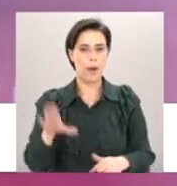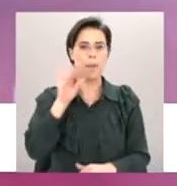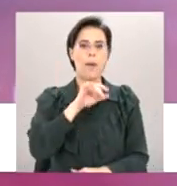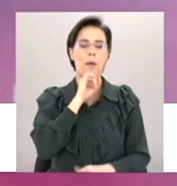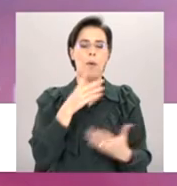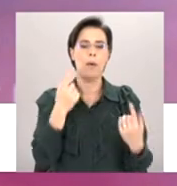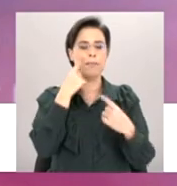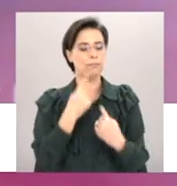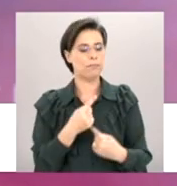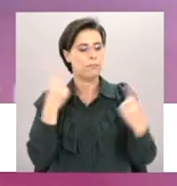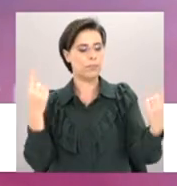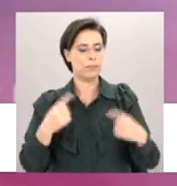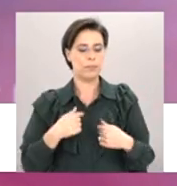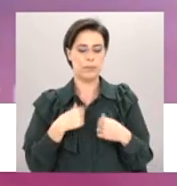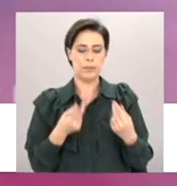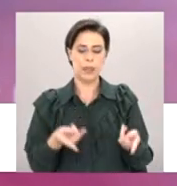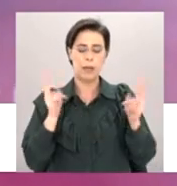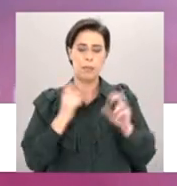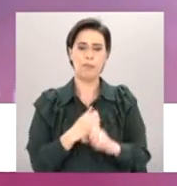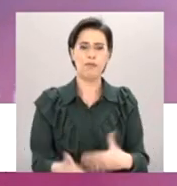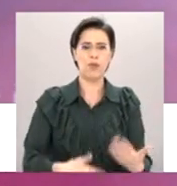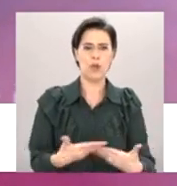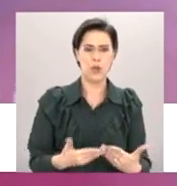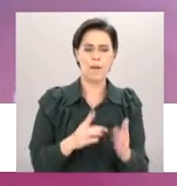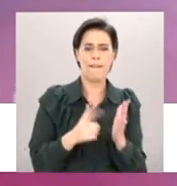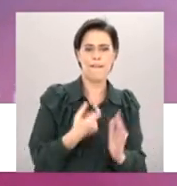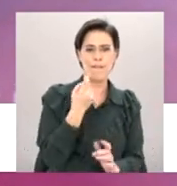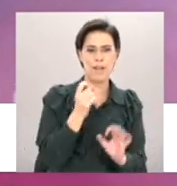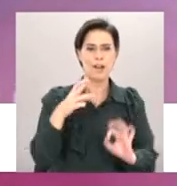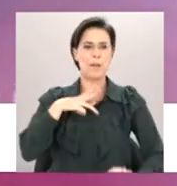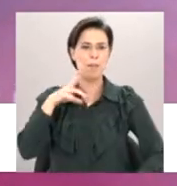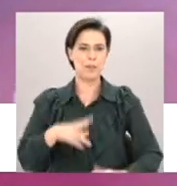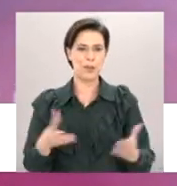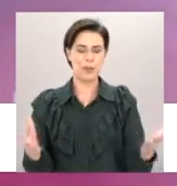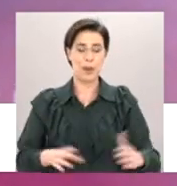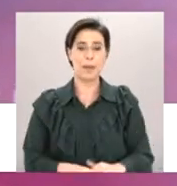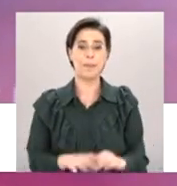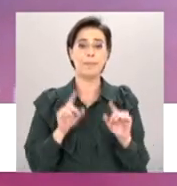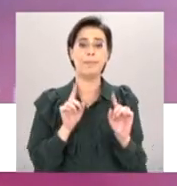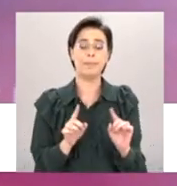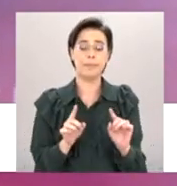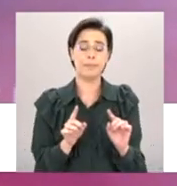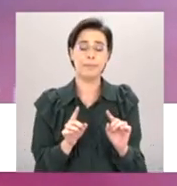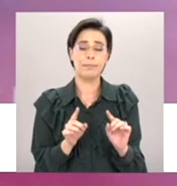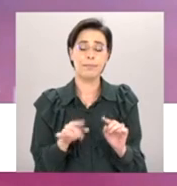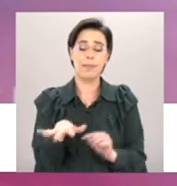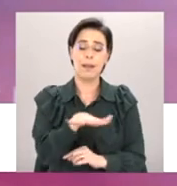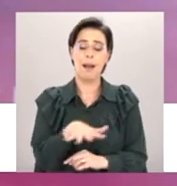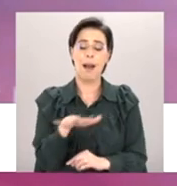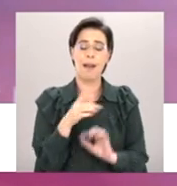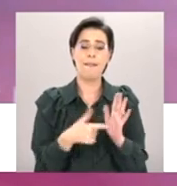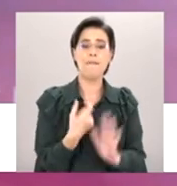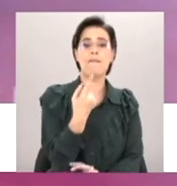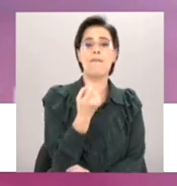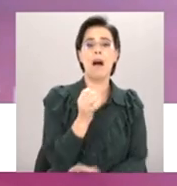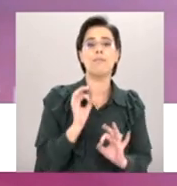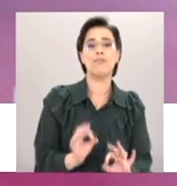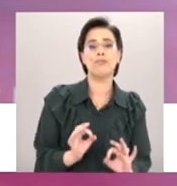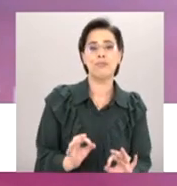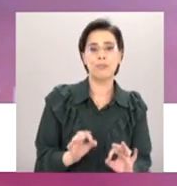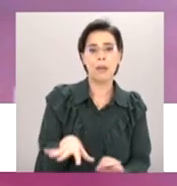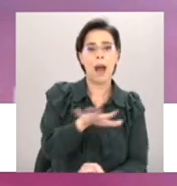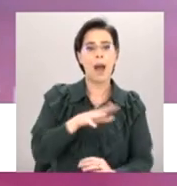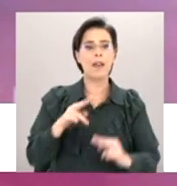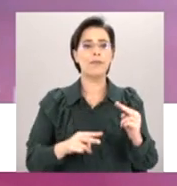mais uma oportunidade para demonstrar que o liberalismo funciona e faz falta a Portugal e uma das áreas onde faz mais falta exatamente